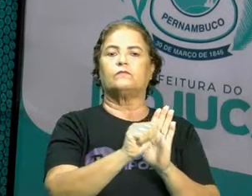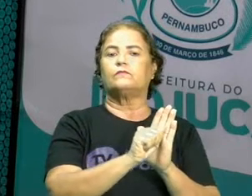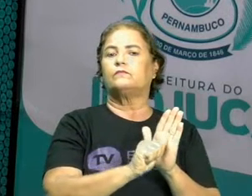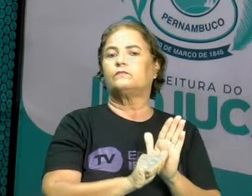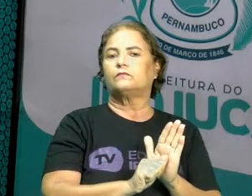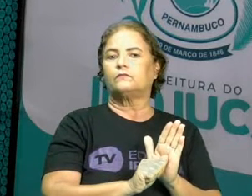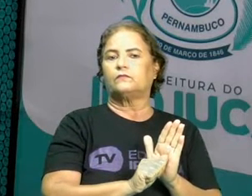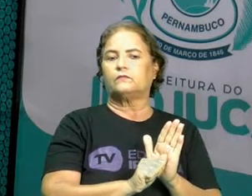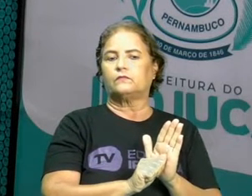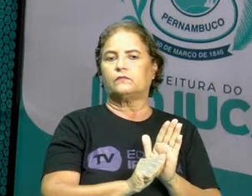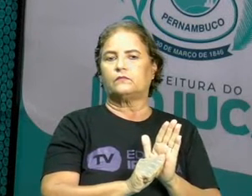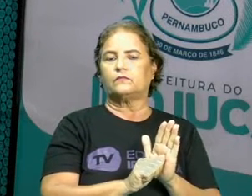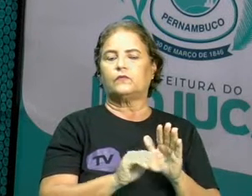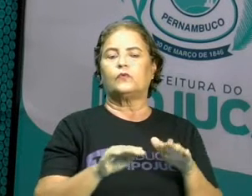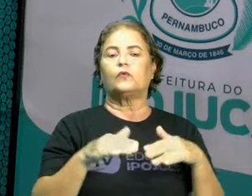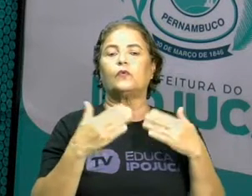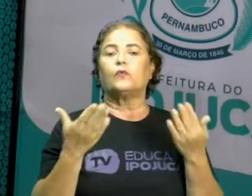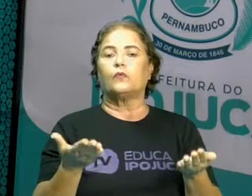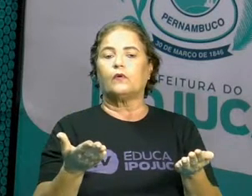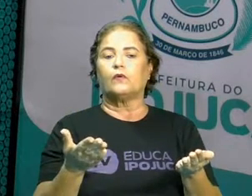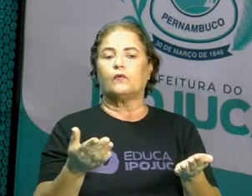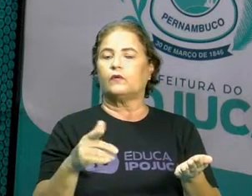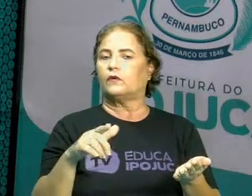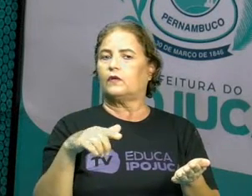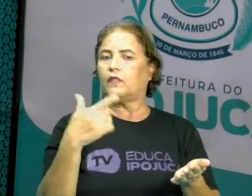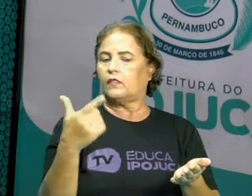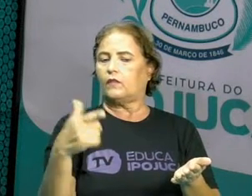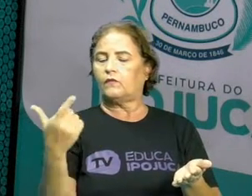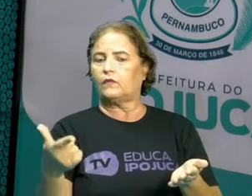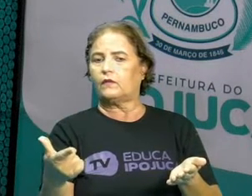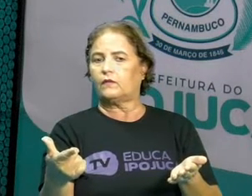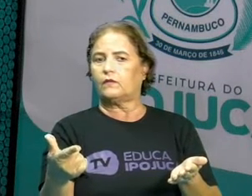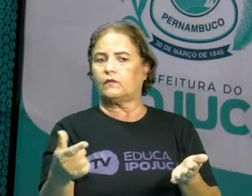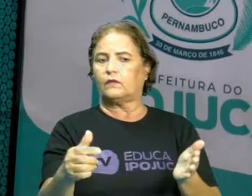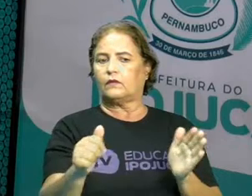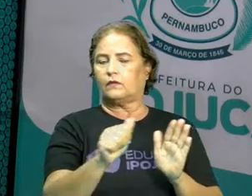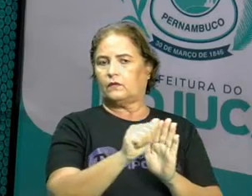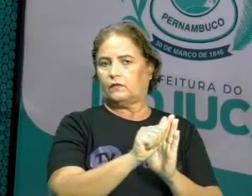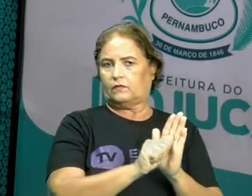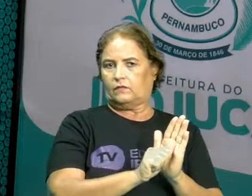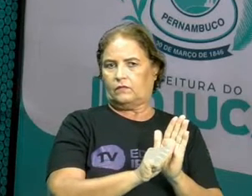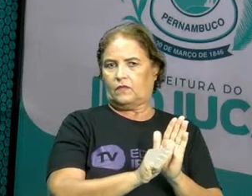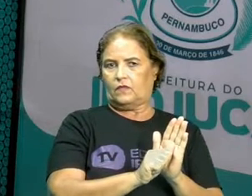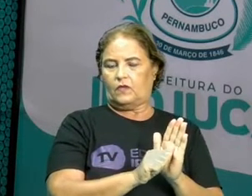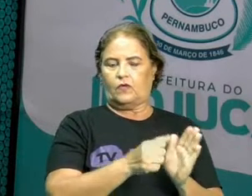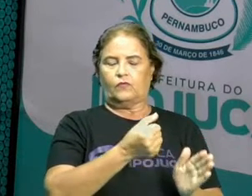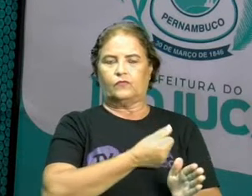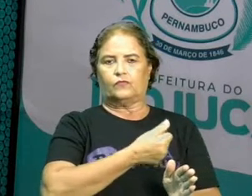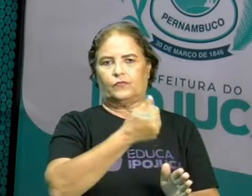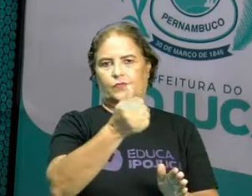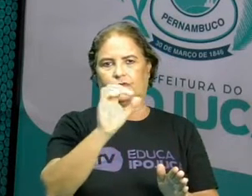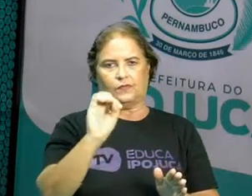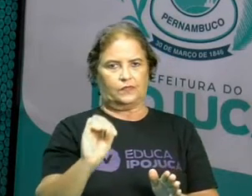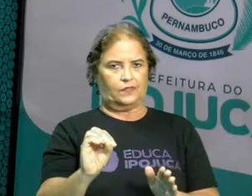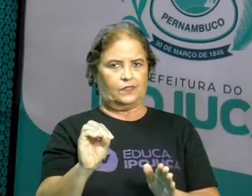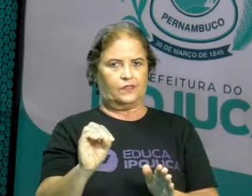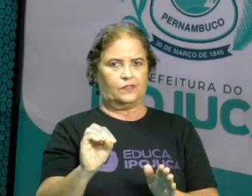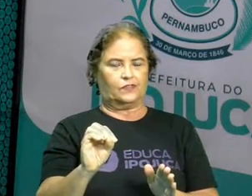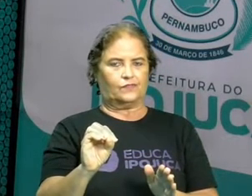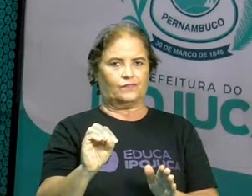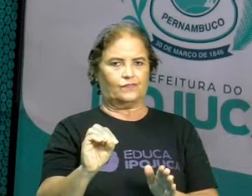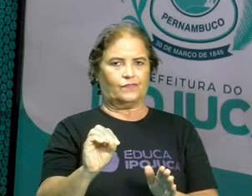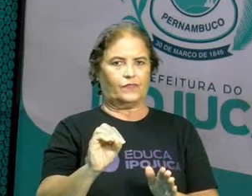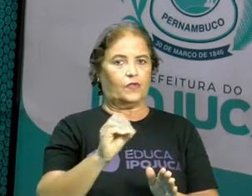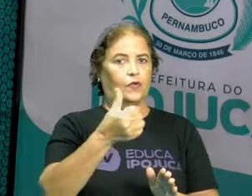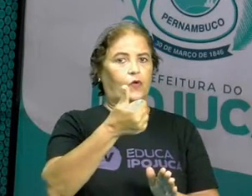é um algarismo? Acertou quem falou? Número 10. Pois é. O 10 é um